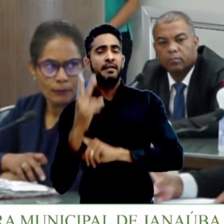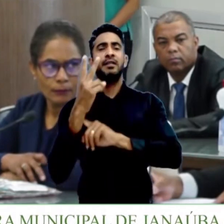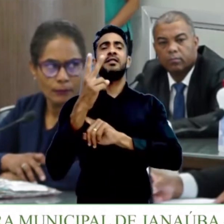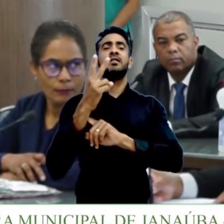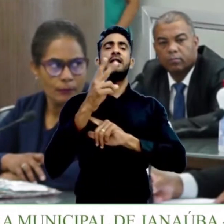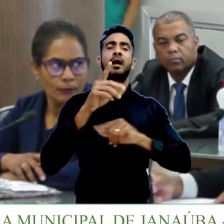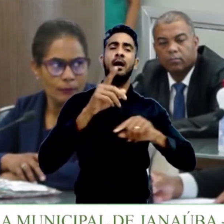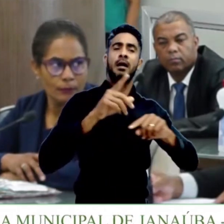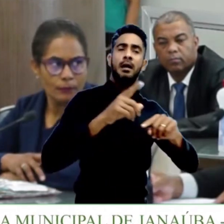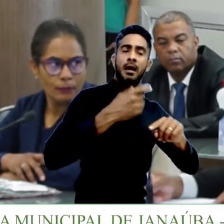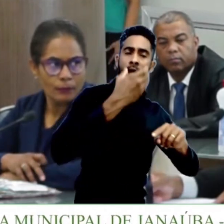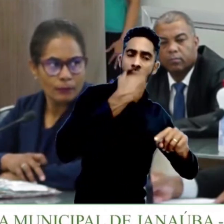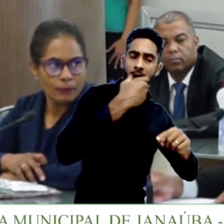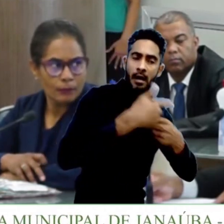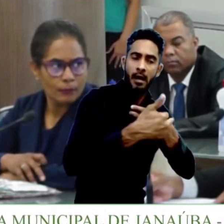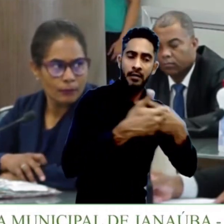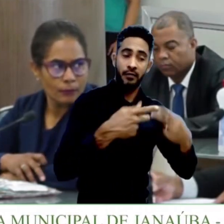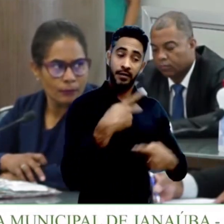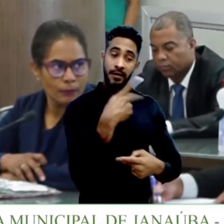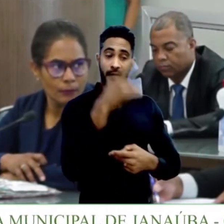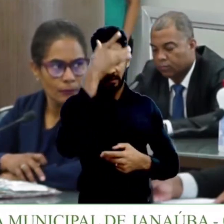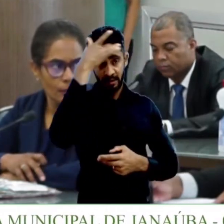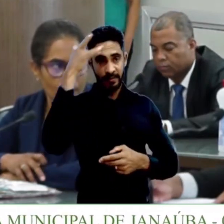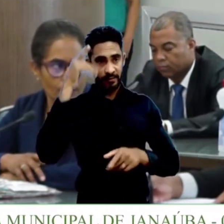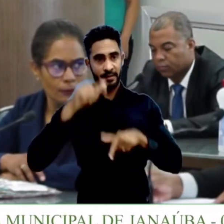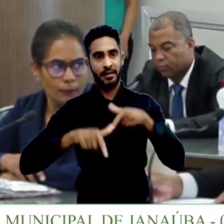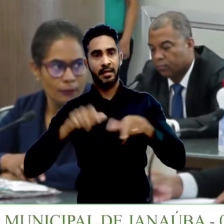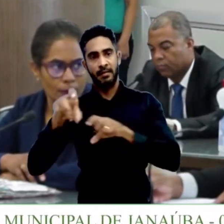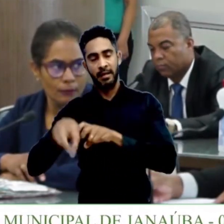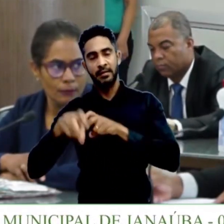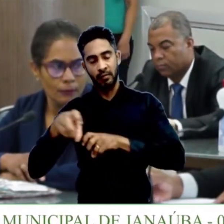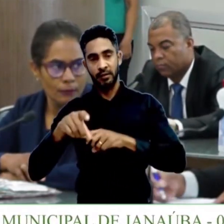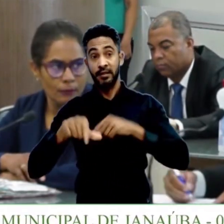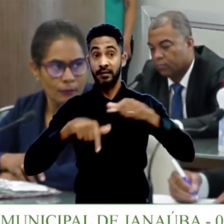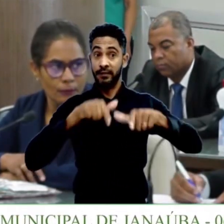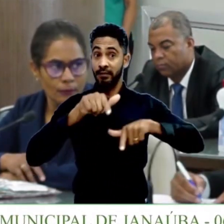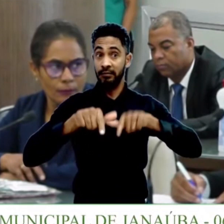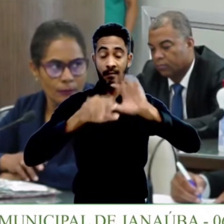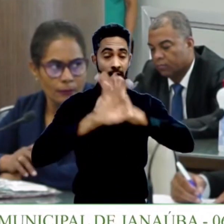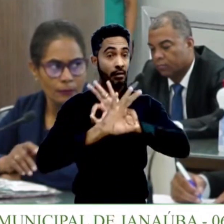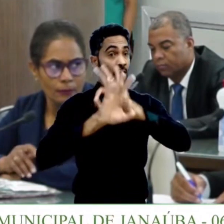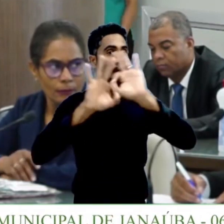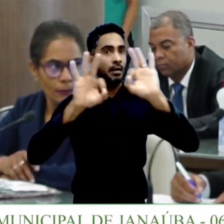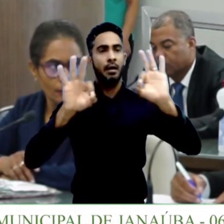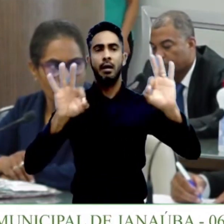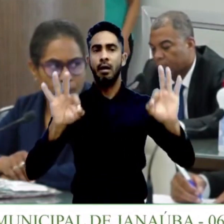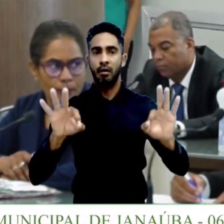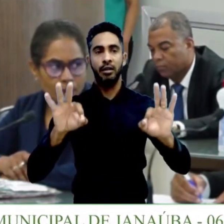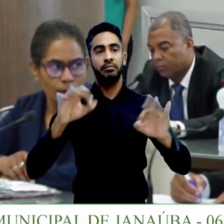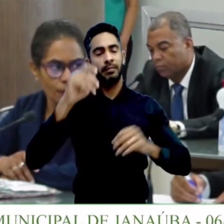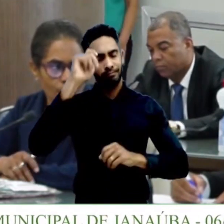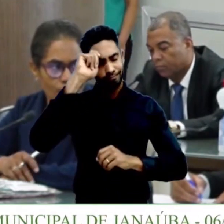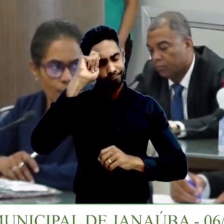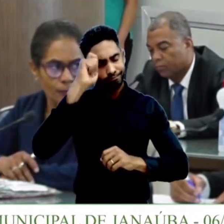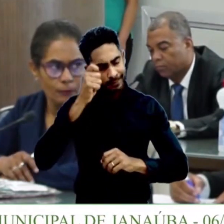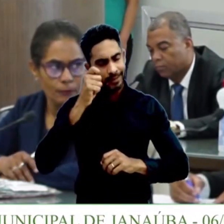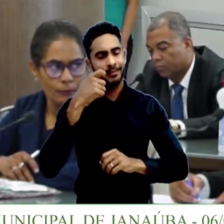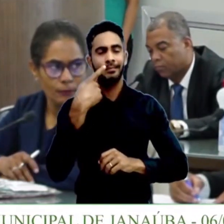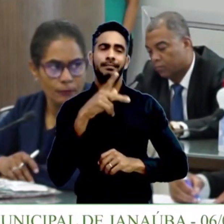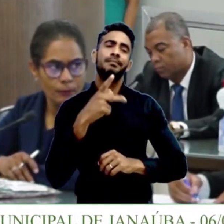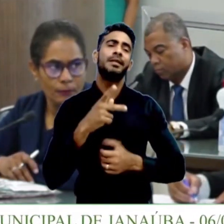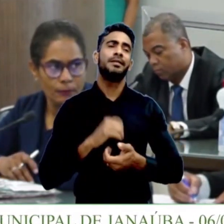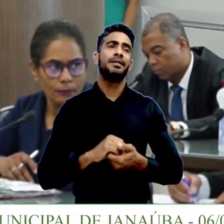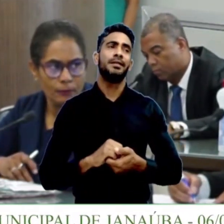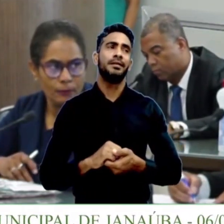é muito importante para nós. E vocês estão fazendo um trabalho brilhante. E nós tiramos o chapéu. Você pode ter certeza que eu